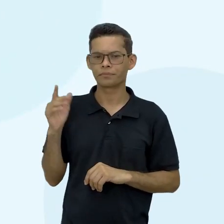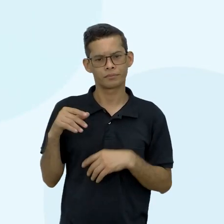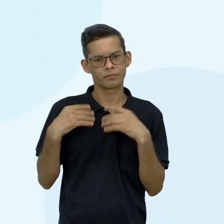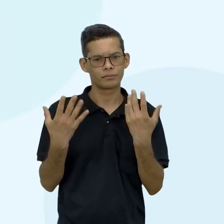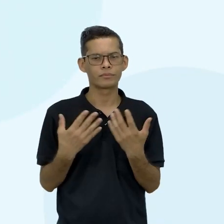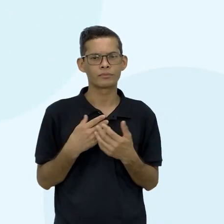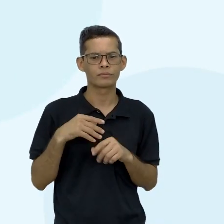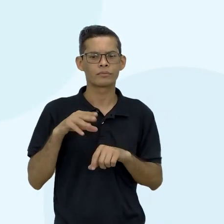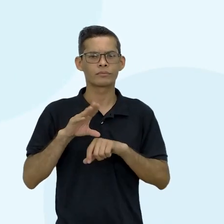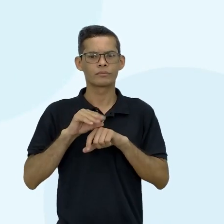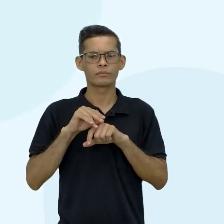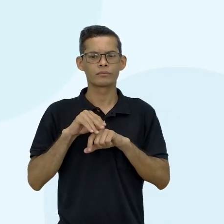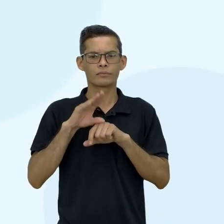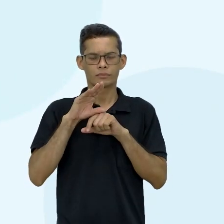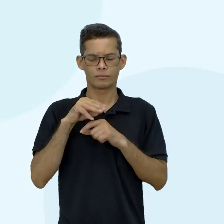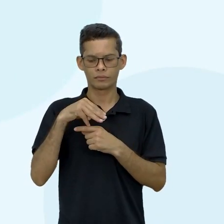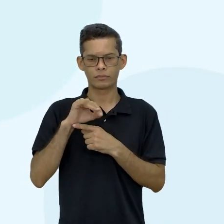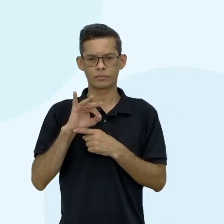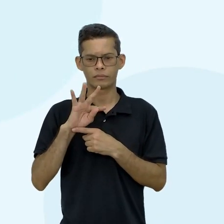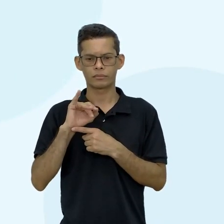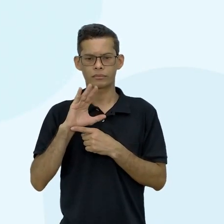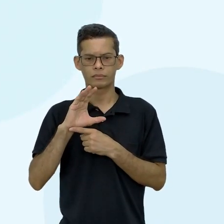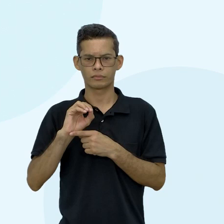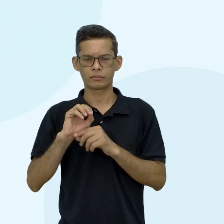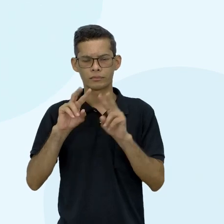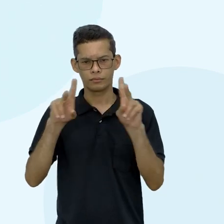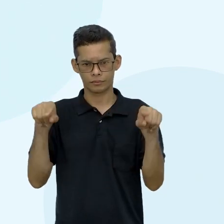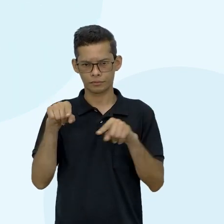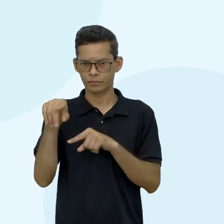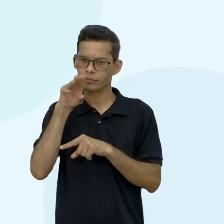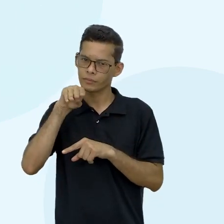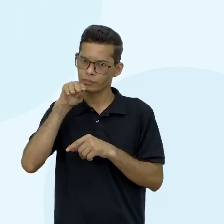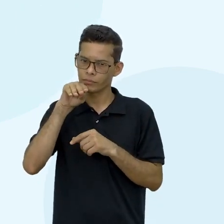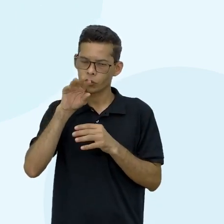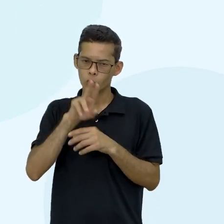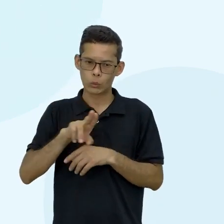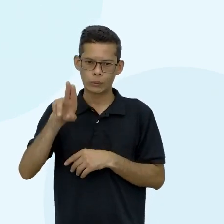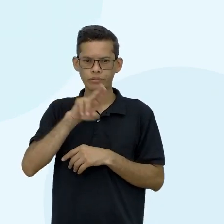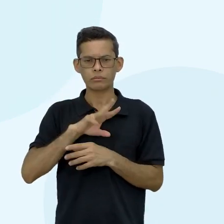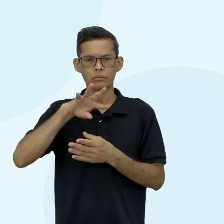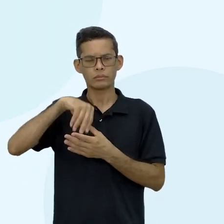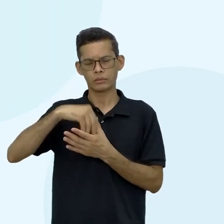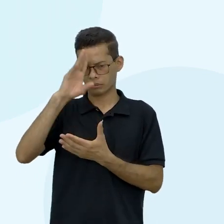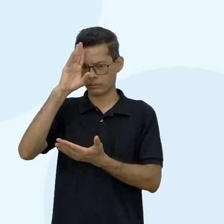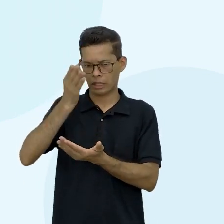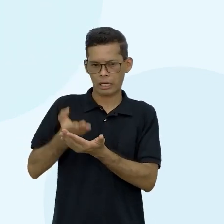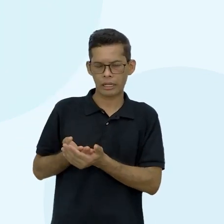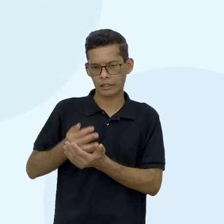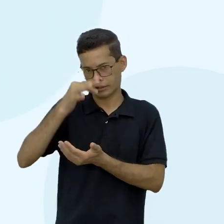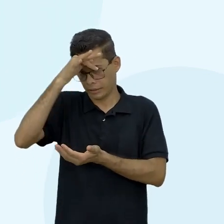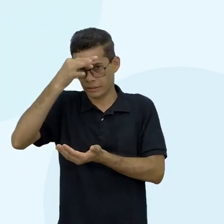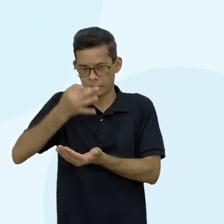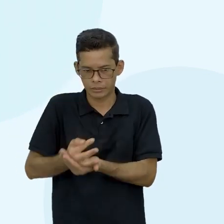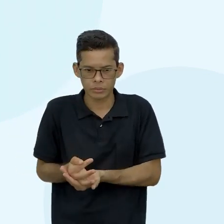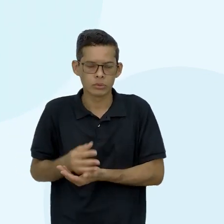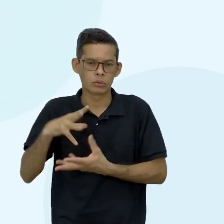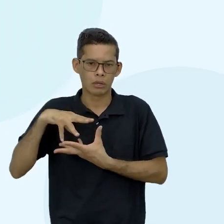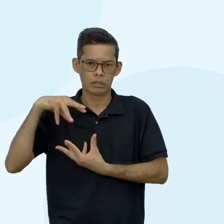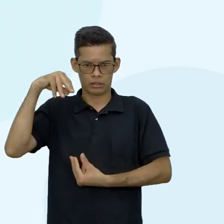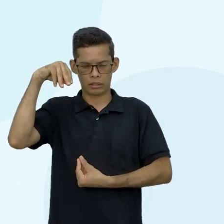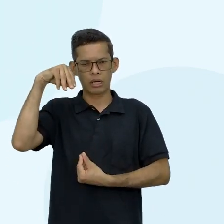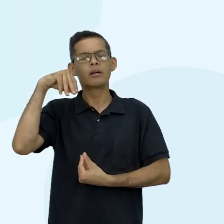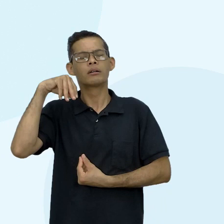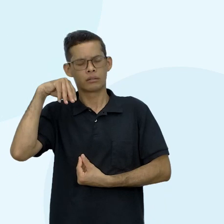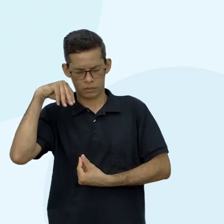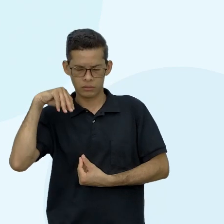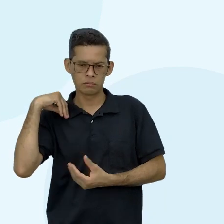mítico, baseado na oralidade, né, que tem muito de crença, de espiritualidade, durou bastante no